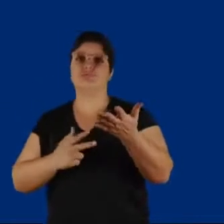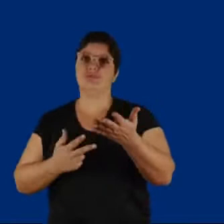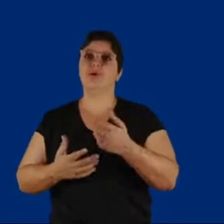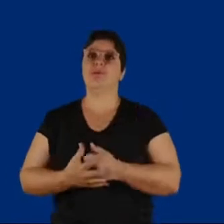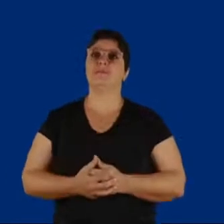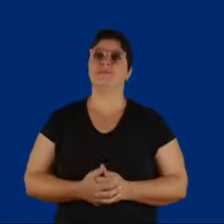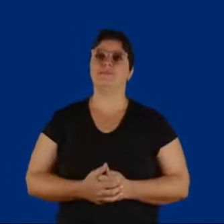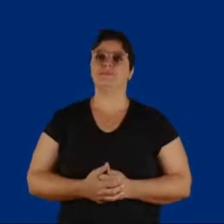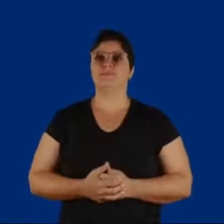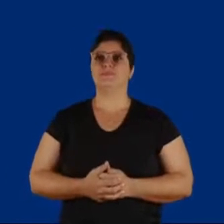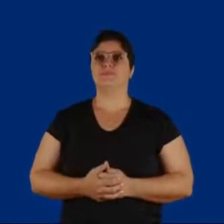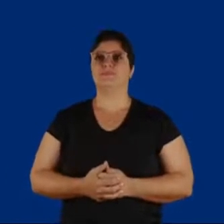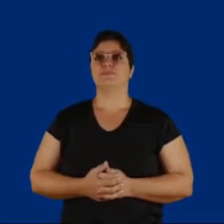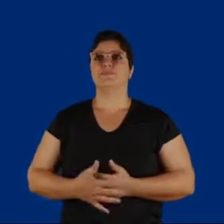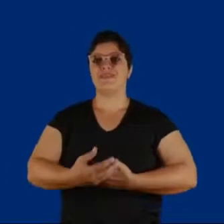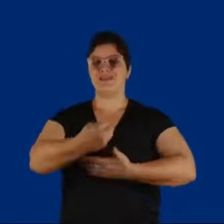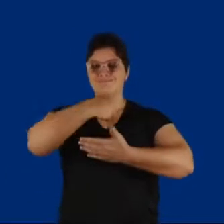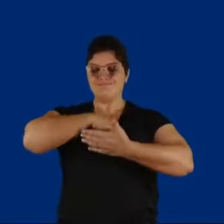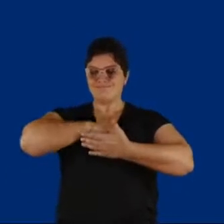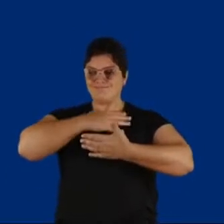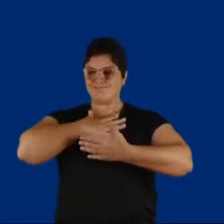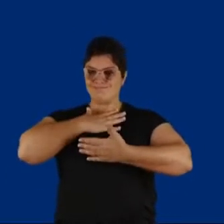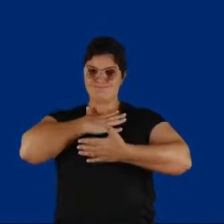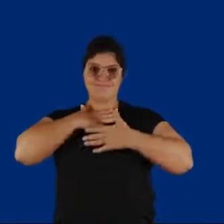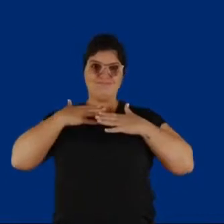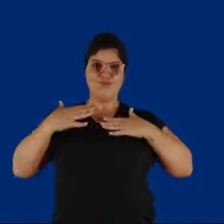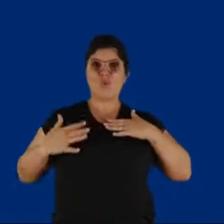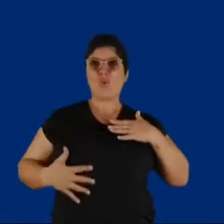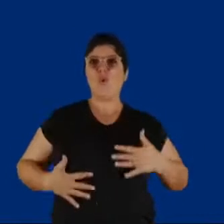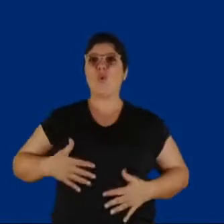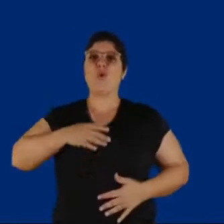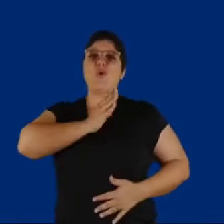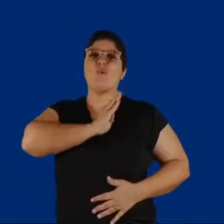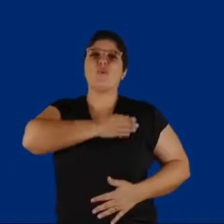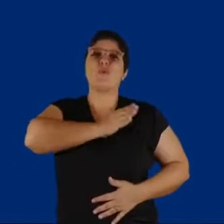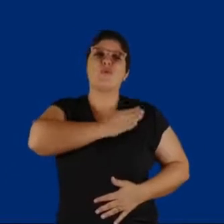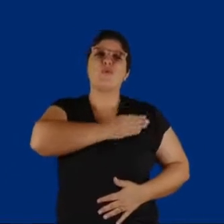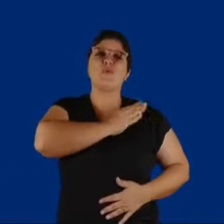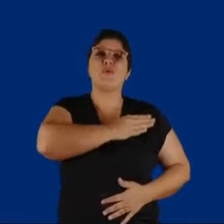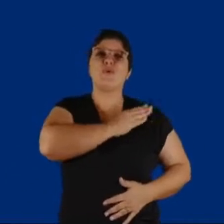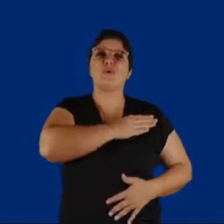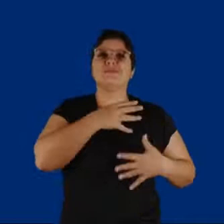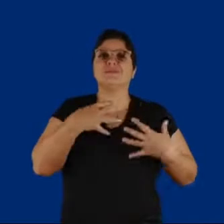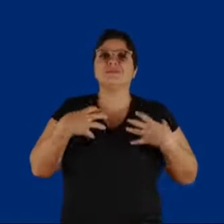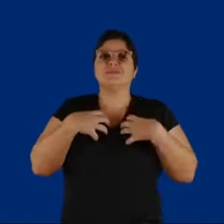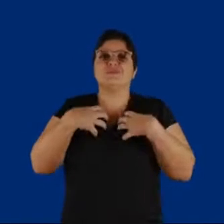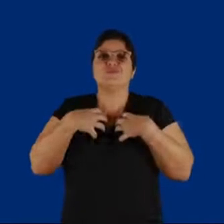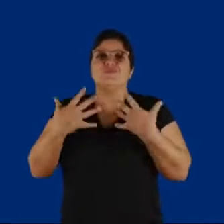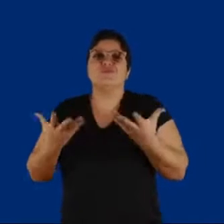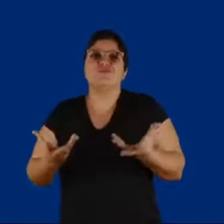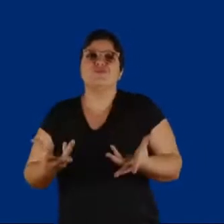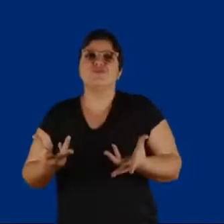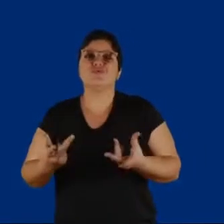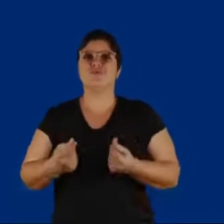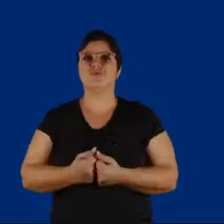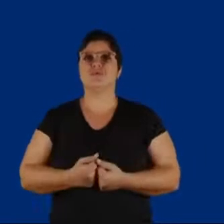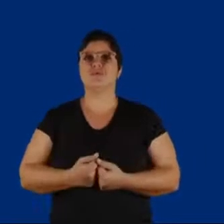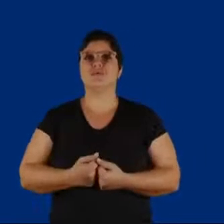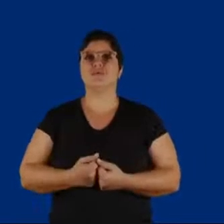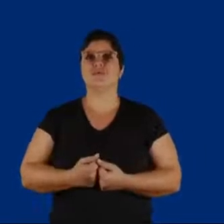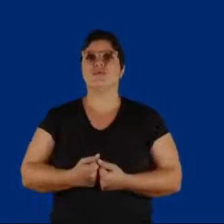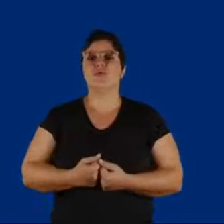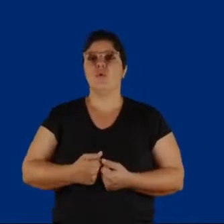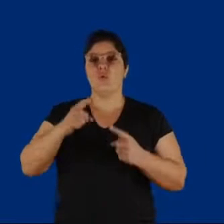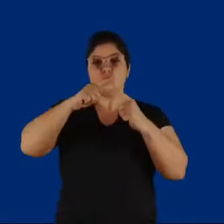fazem parte do nosso corpo, do nosso coração, na nossa ecologia, nos nossos